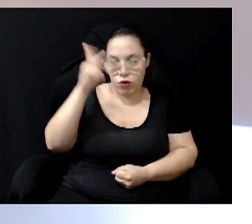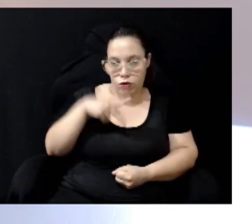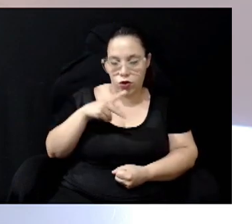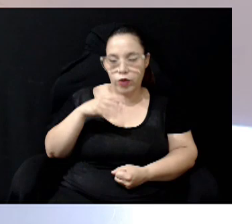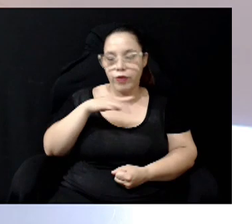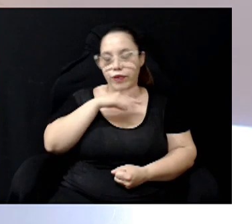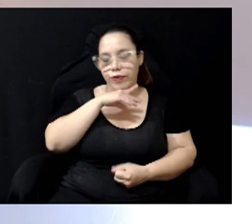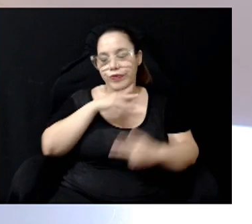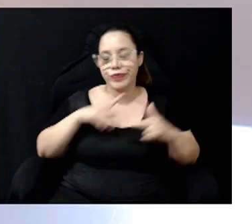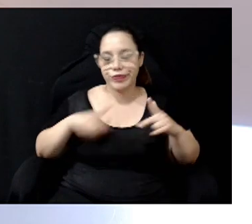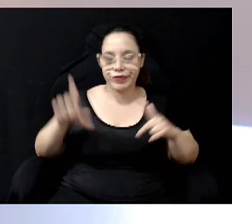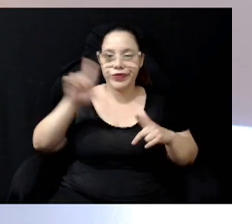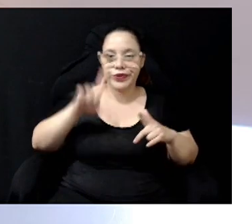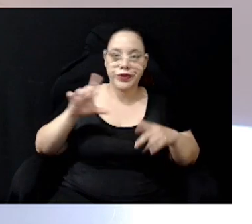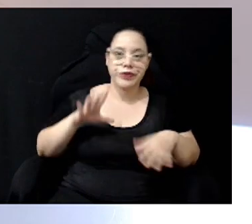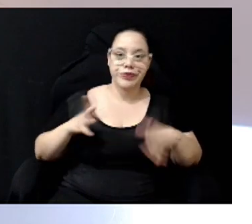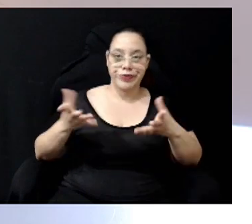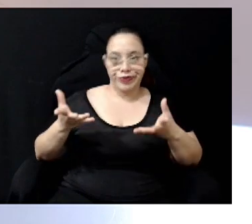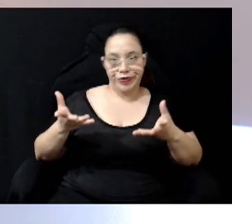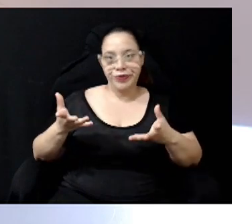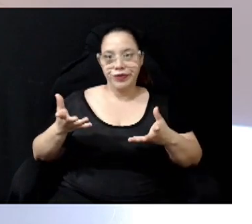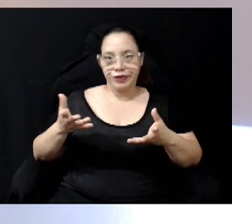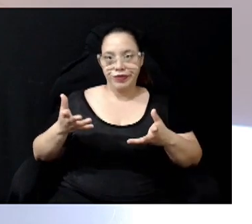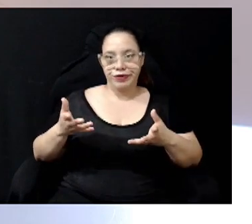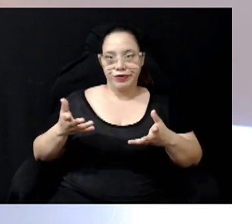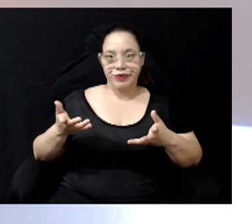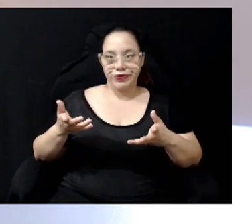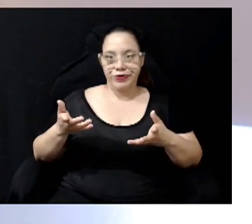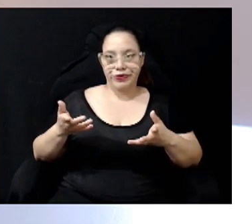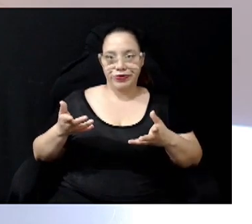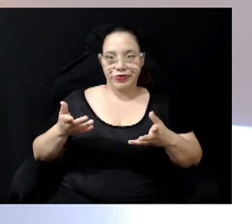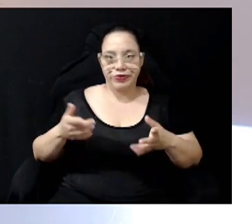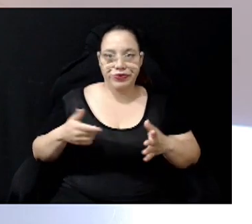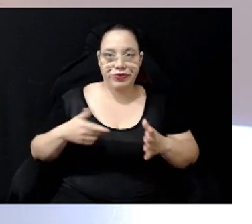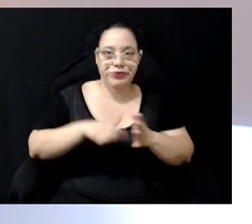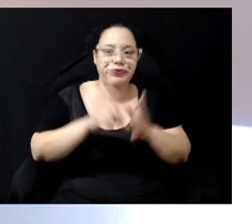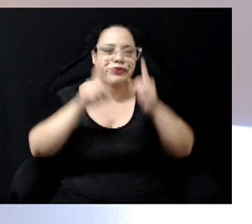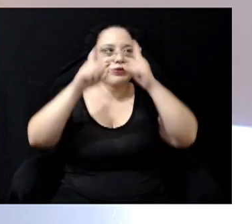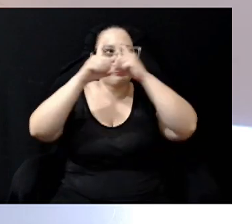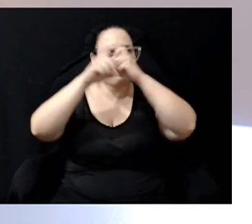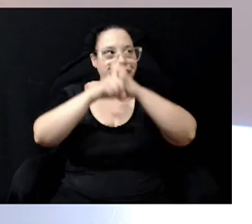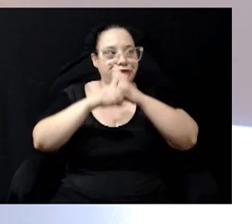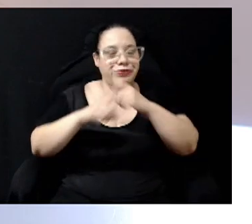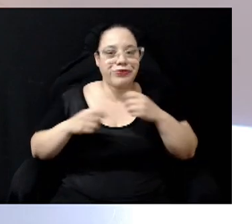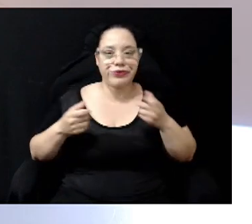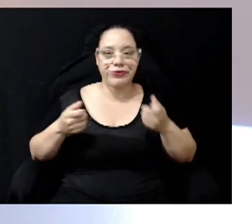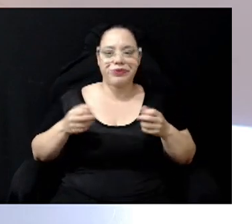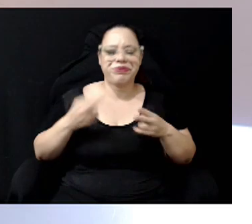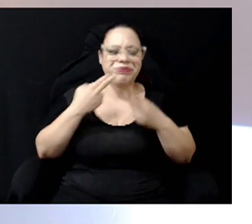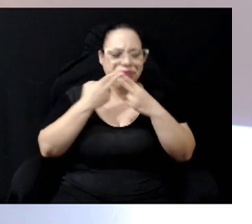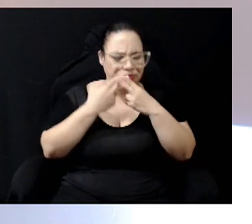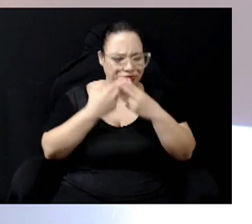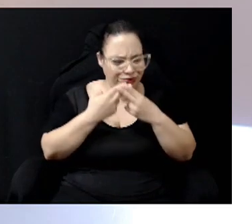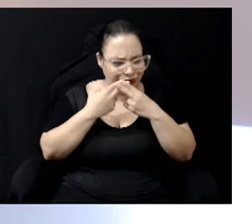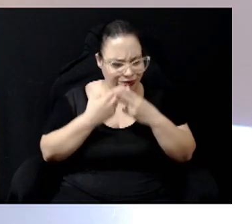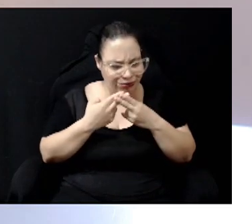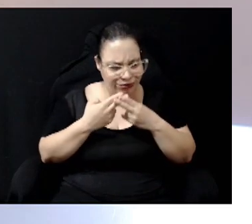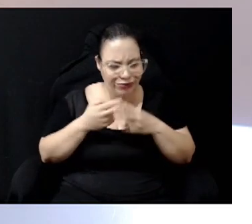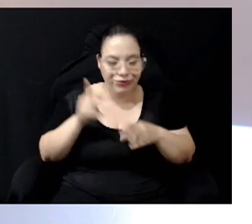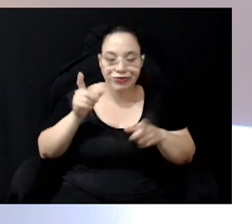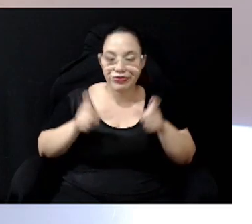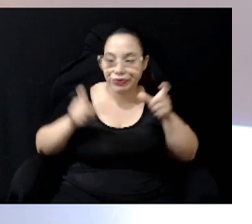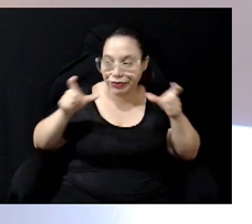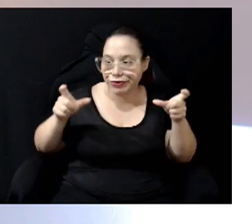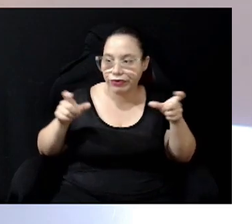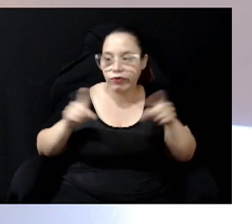os efeitos de um destino anterior difícil, às vezes com traumas de pessoas, mas